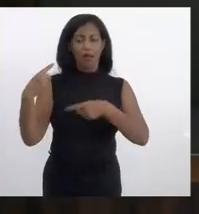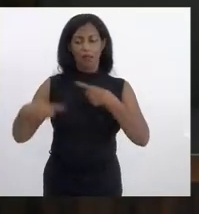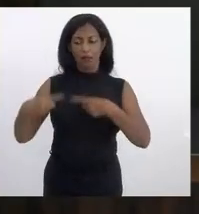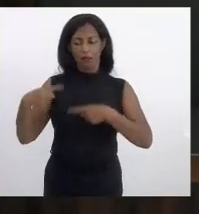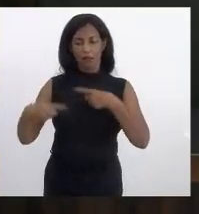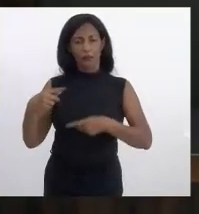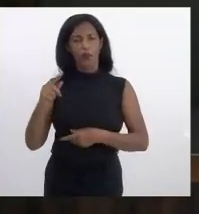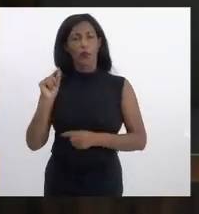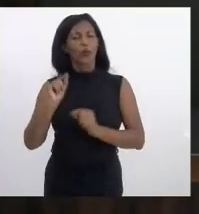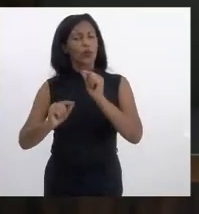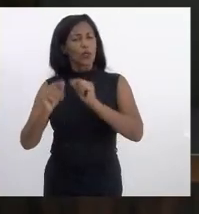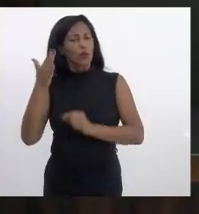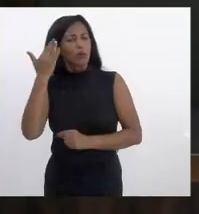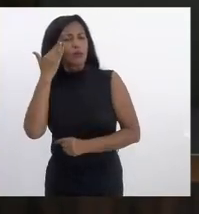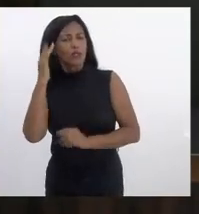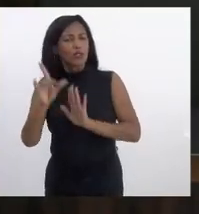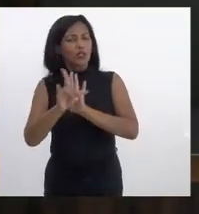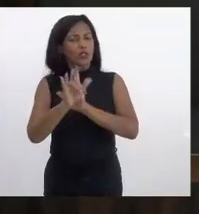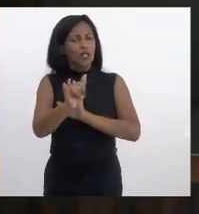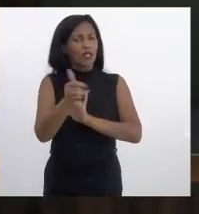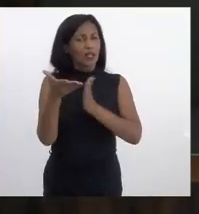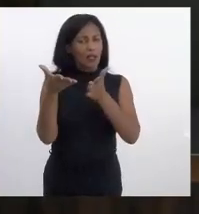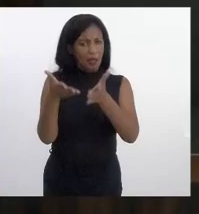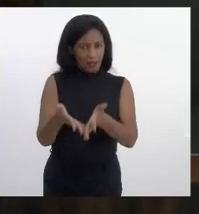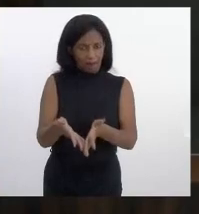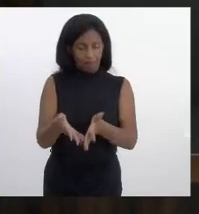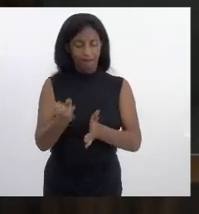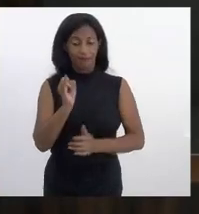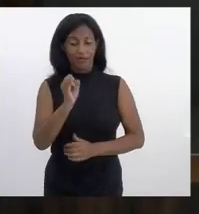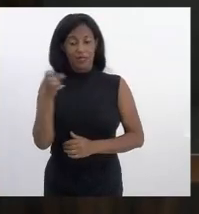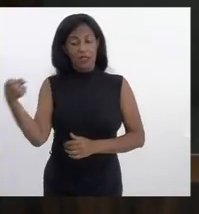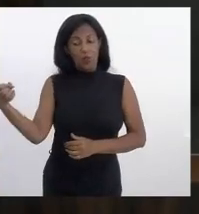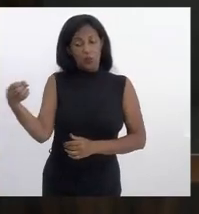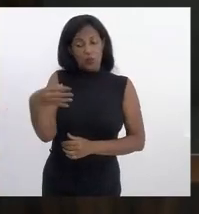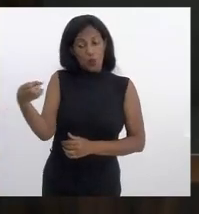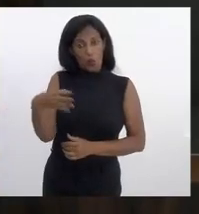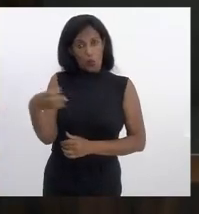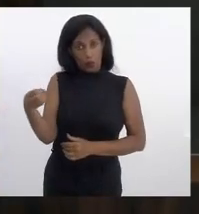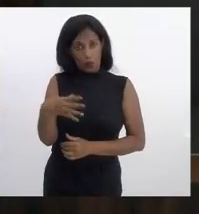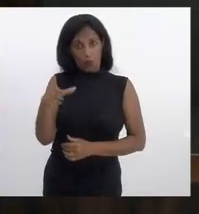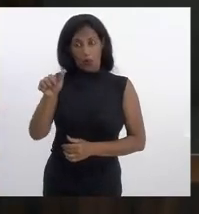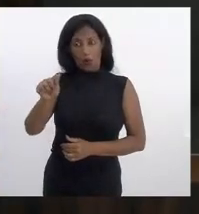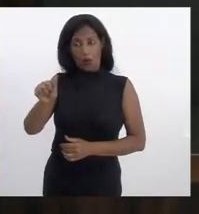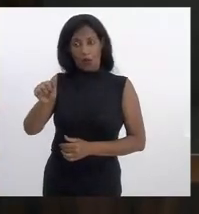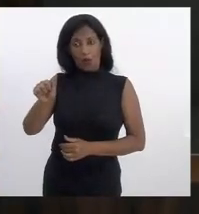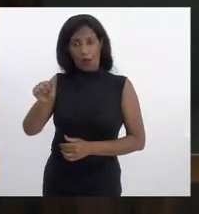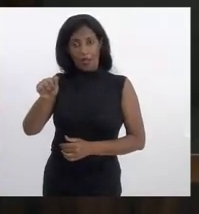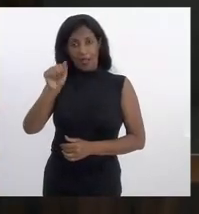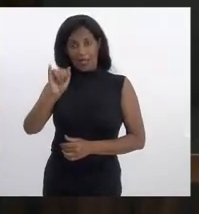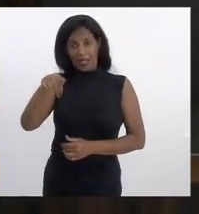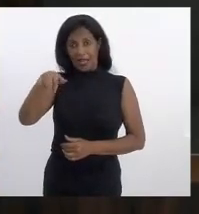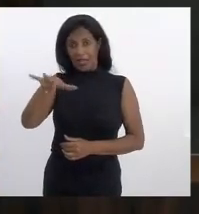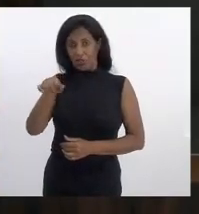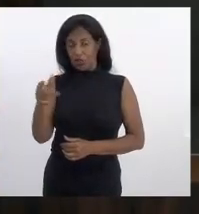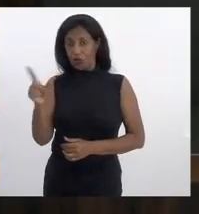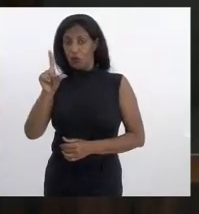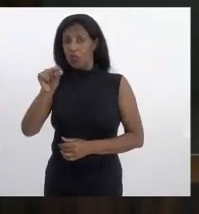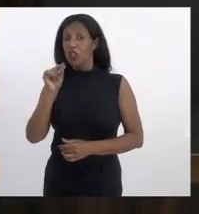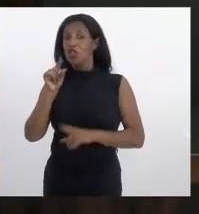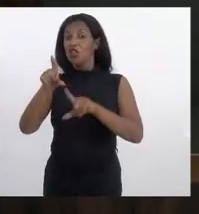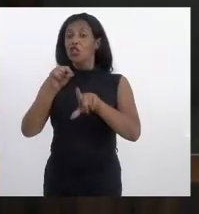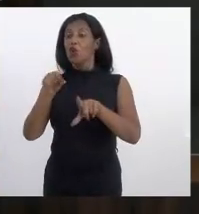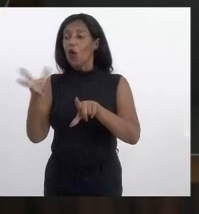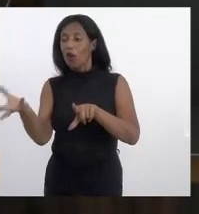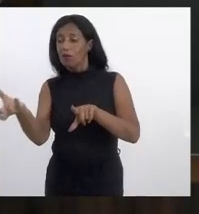debatendo pelo que eu prestei atenção na lei é se esse novo e nativo optar pela Grand ele não